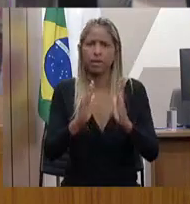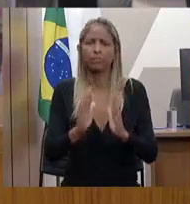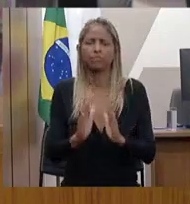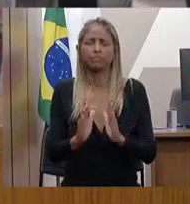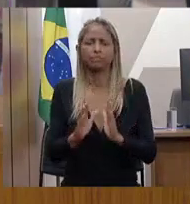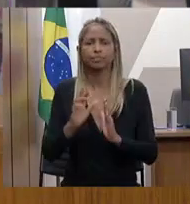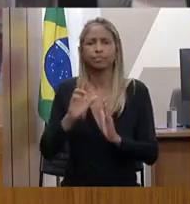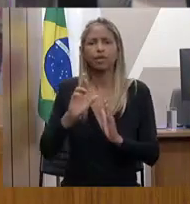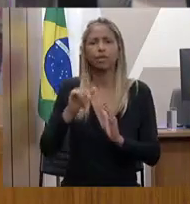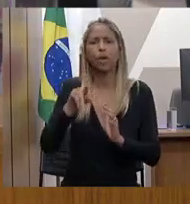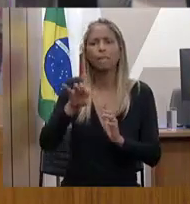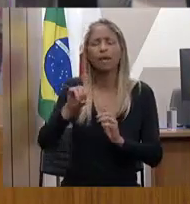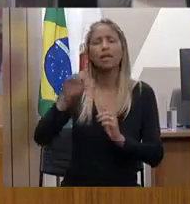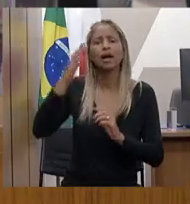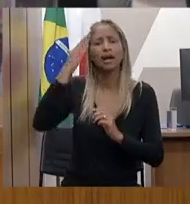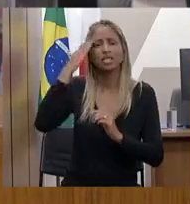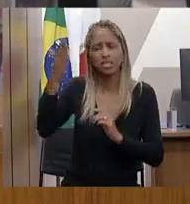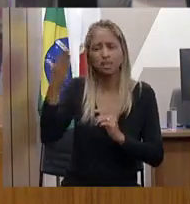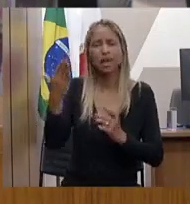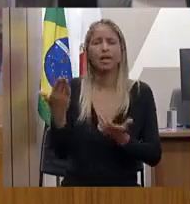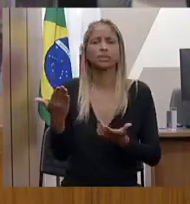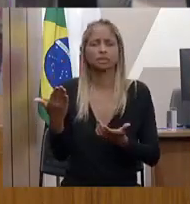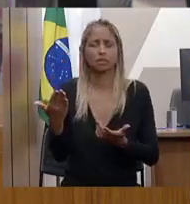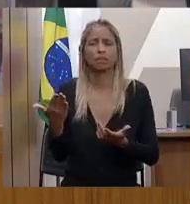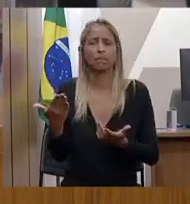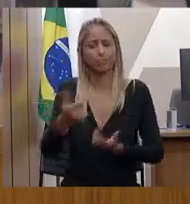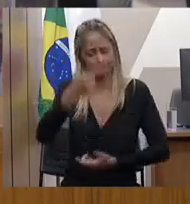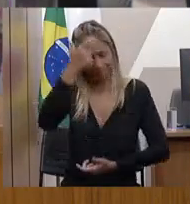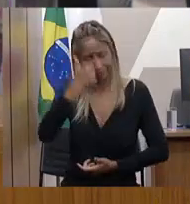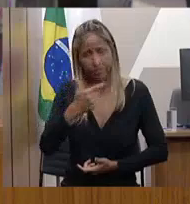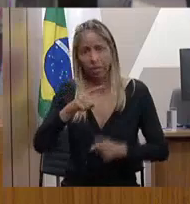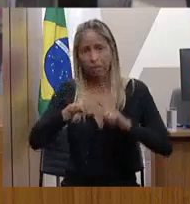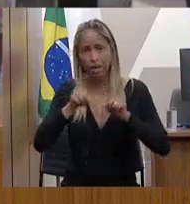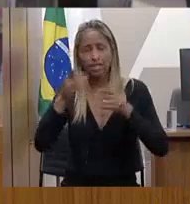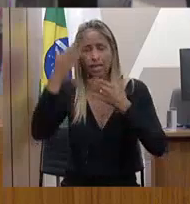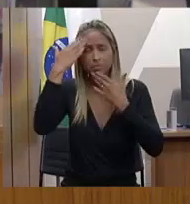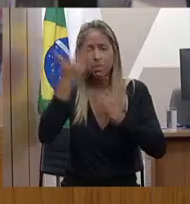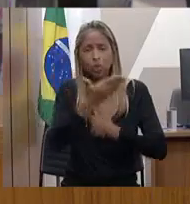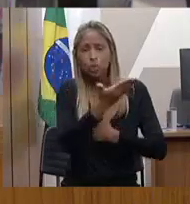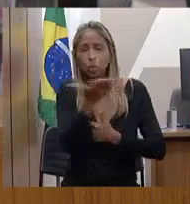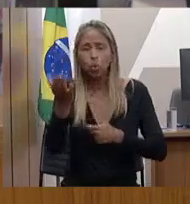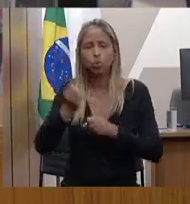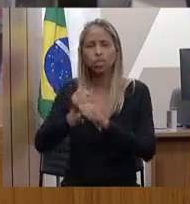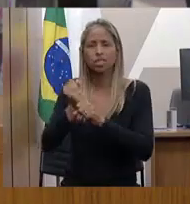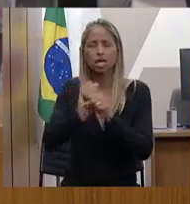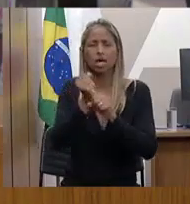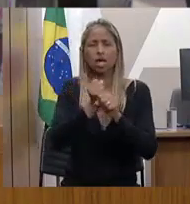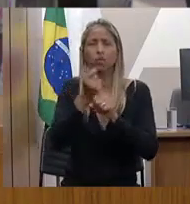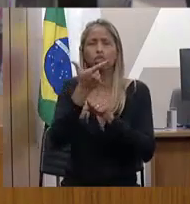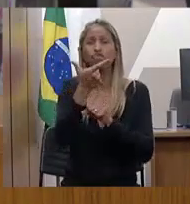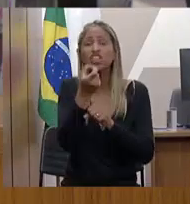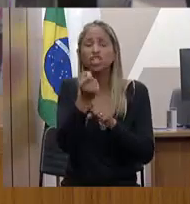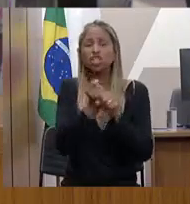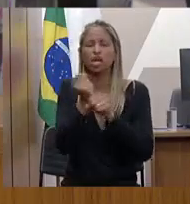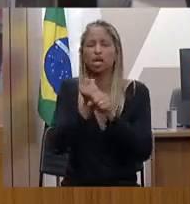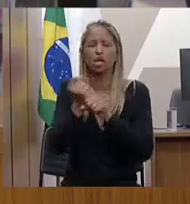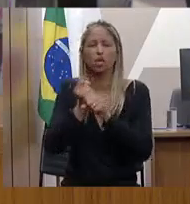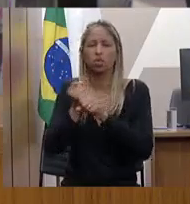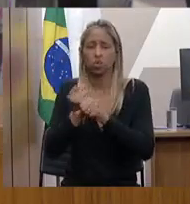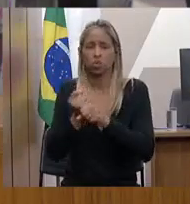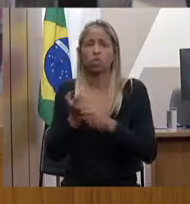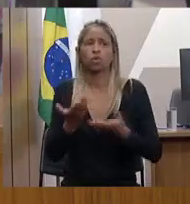é Marta que eu quis fazer o agradecimento mas o agradecimento vai para todos que ao longo desses anos quase 20 anos né